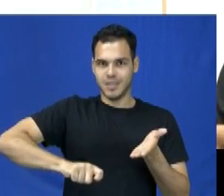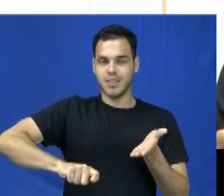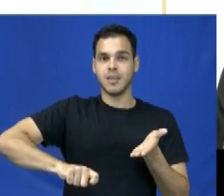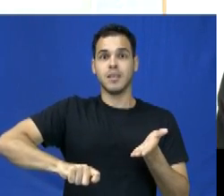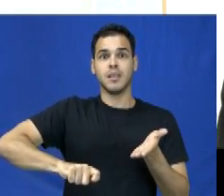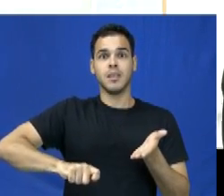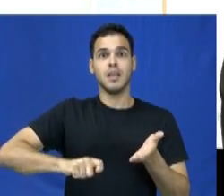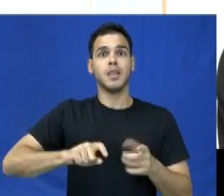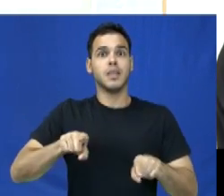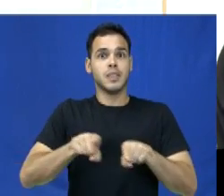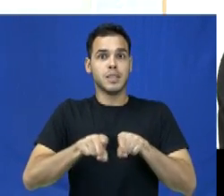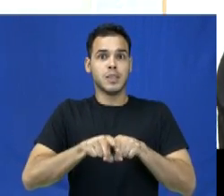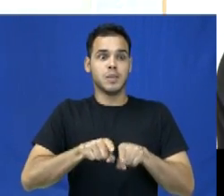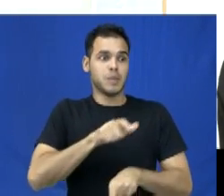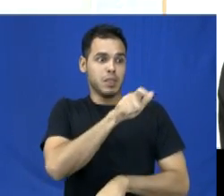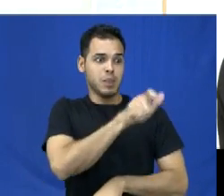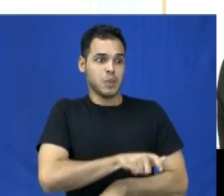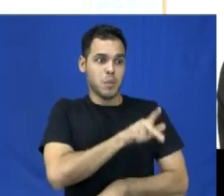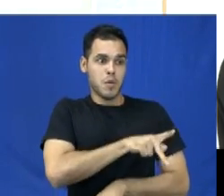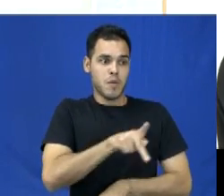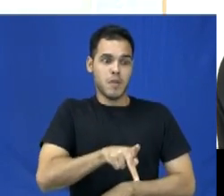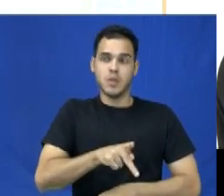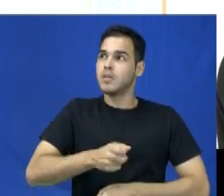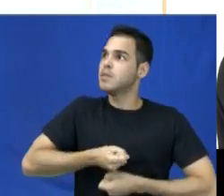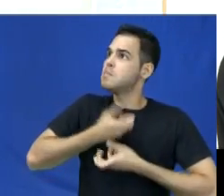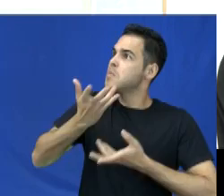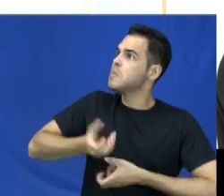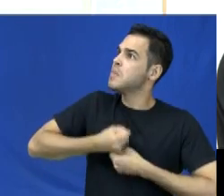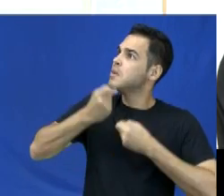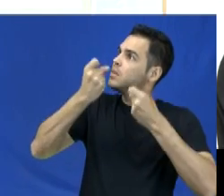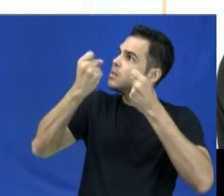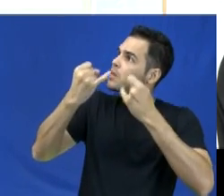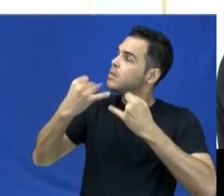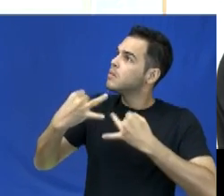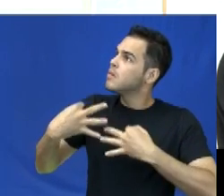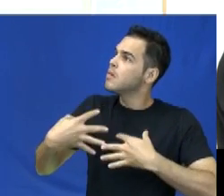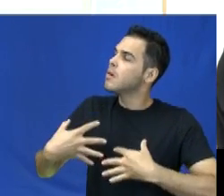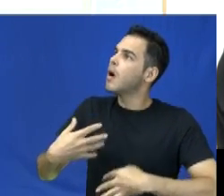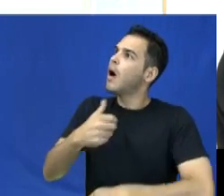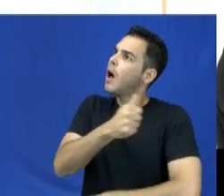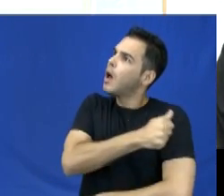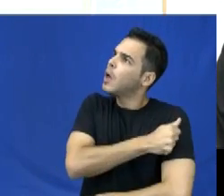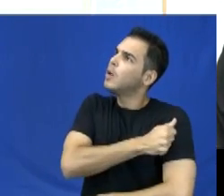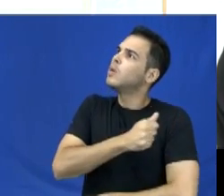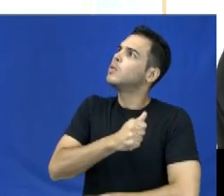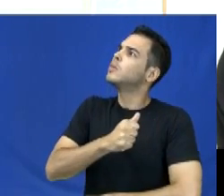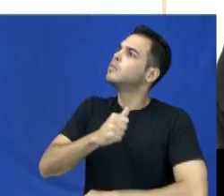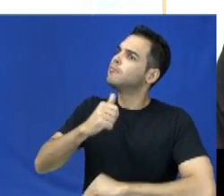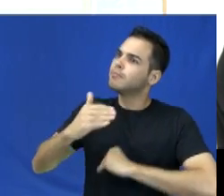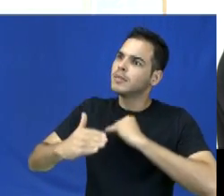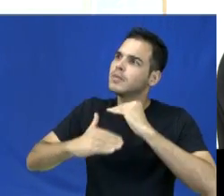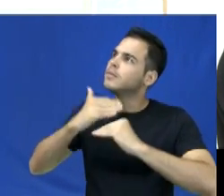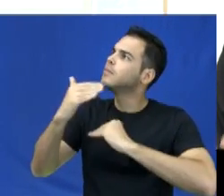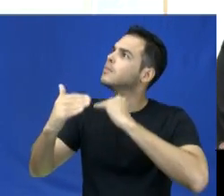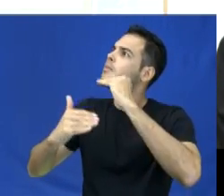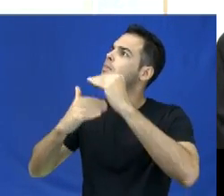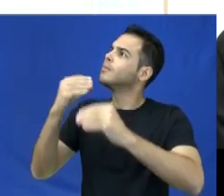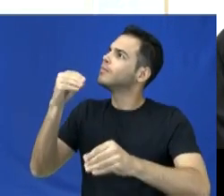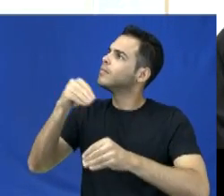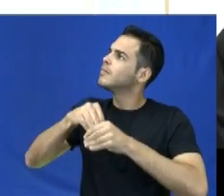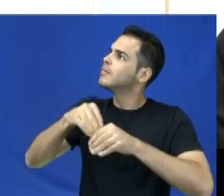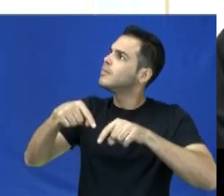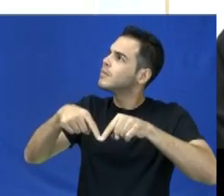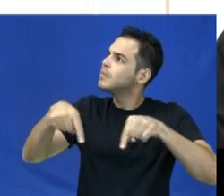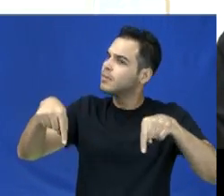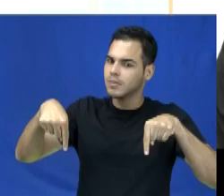de professores das escolas onde eles estão estudando, né? Dando depoimento, crescimento, a mudança que